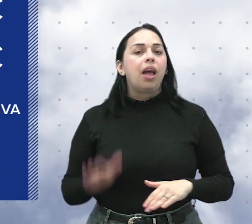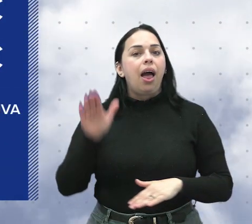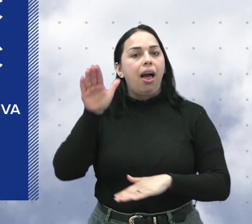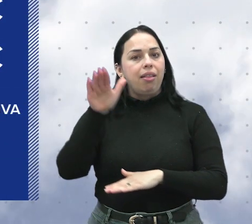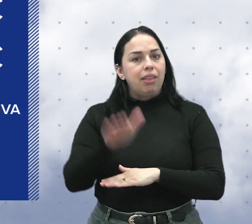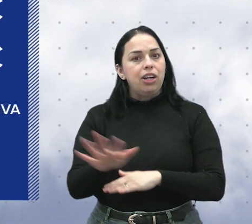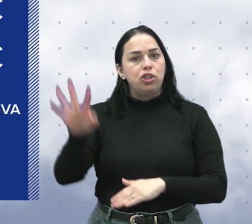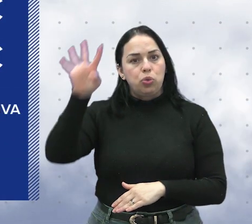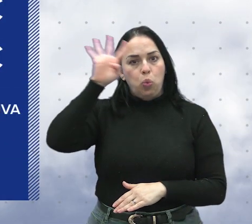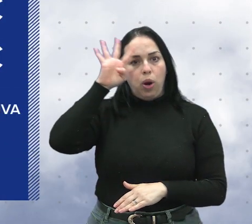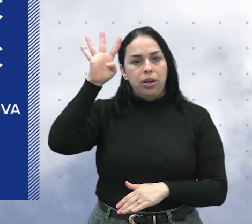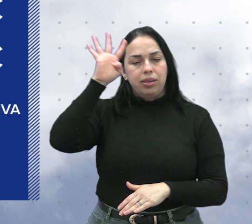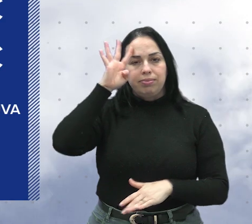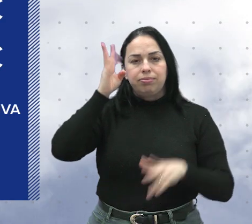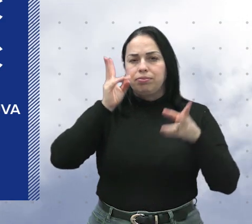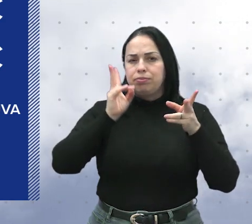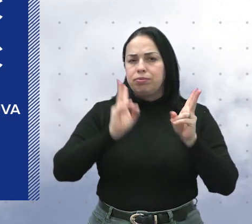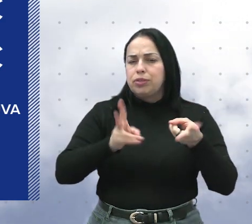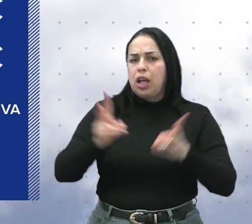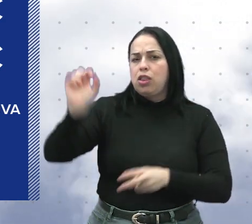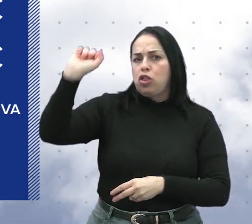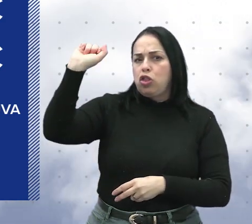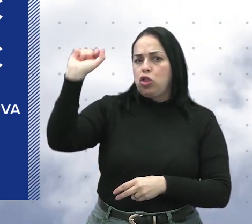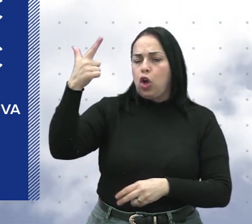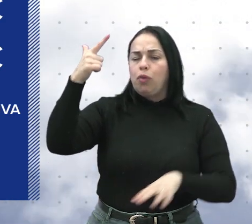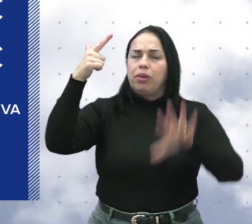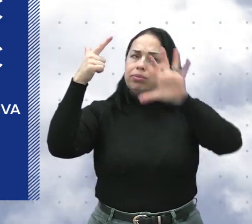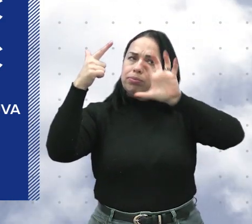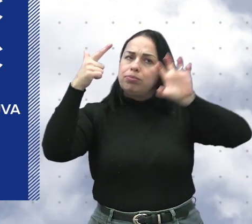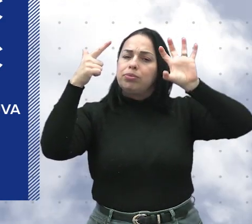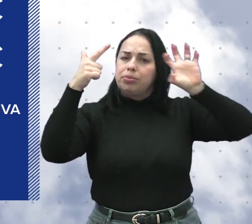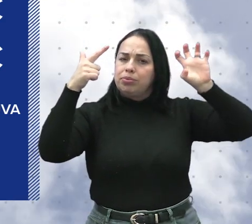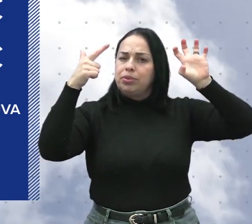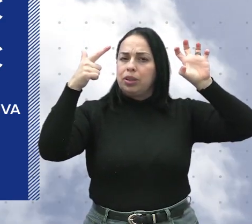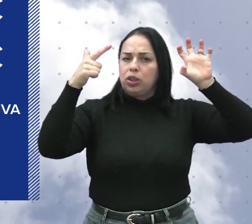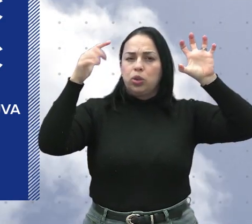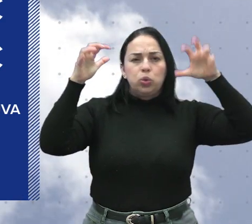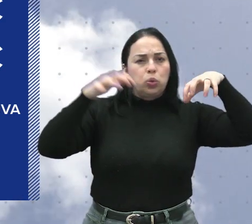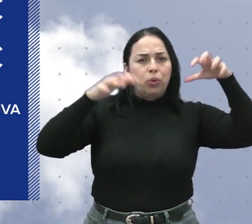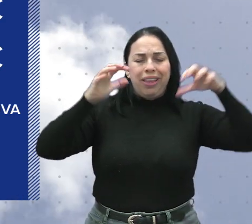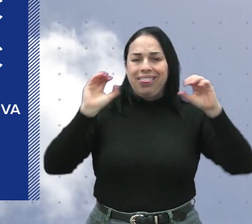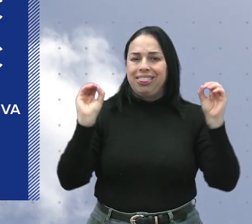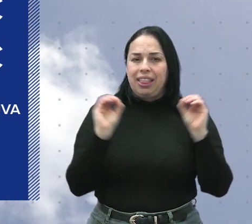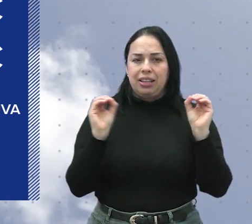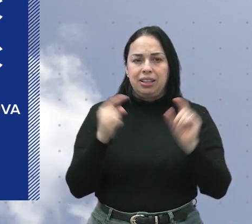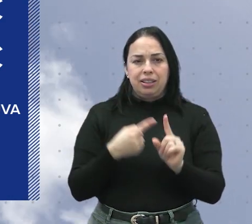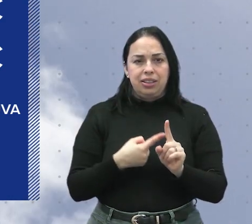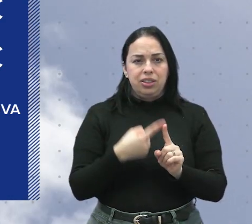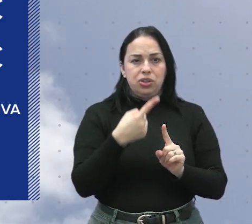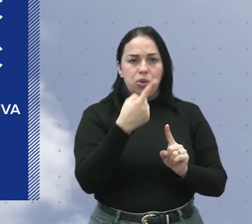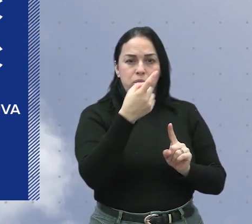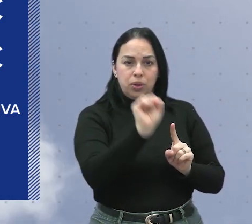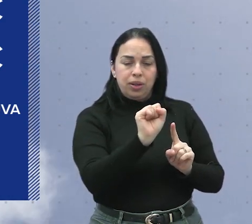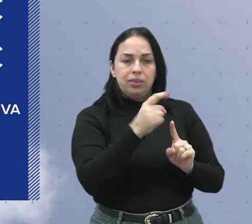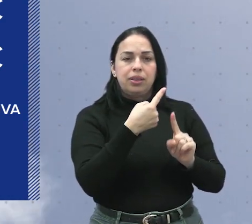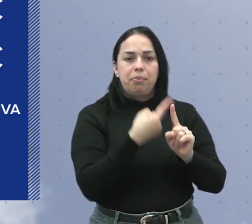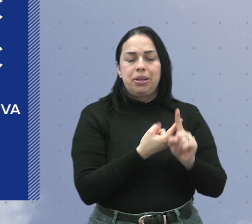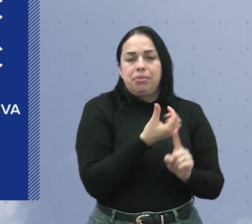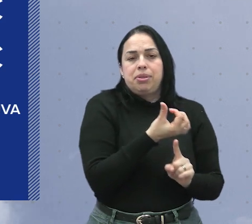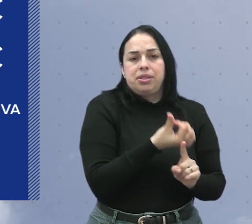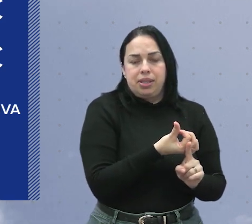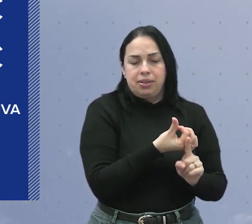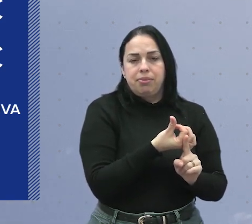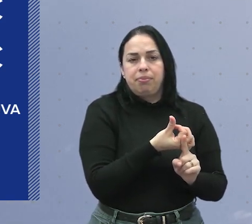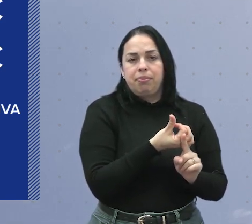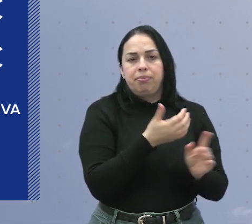A tarde desta quarta-feira se mantém com sol entre algumas nuvens. Não há previsão de chuva. A máxima é de 18